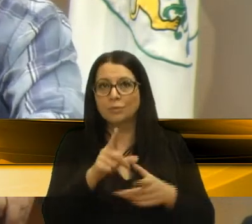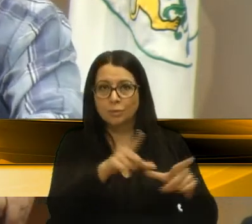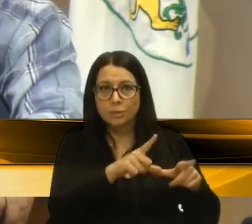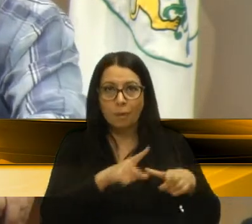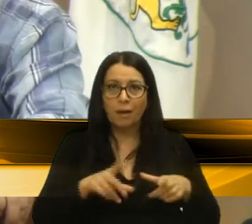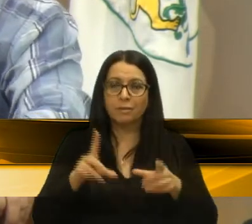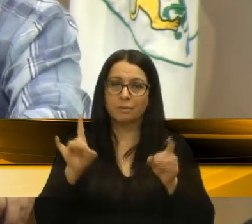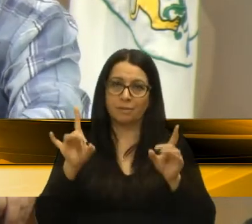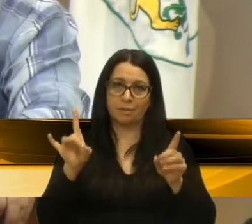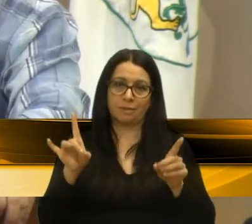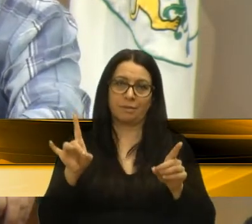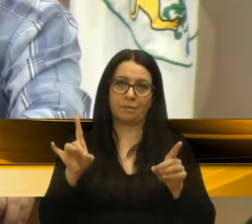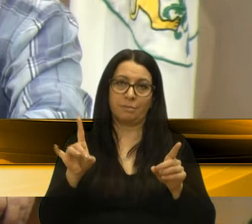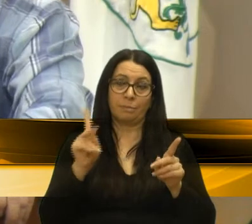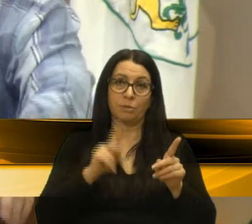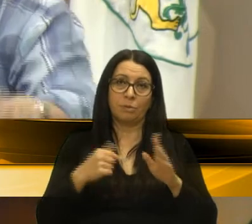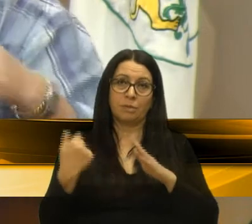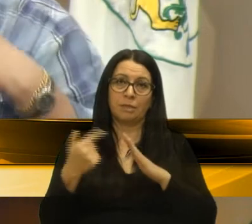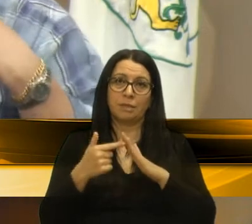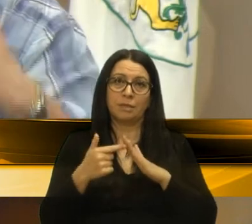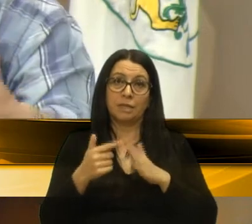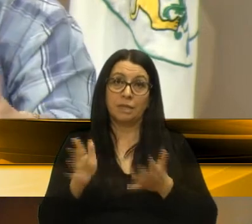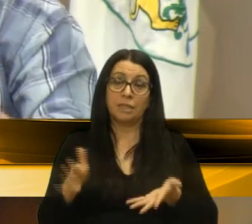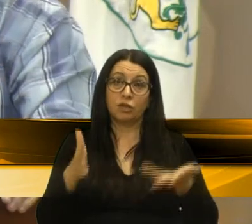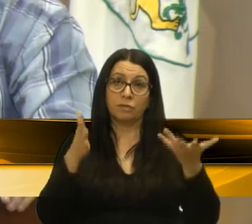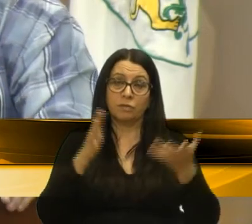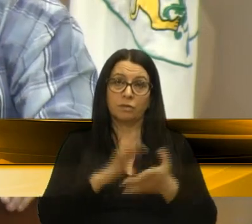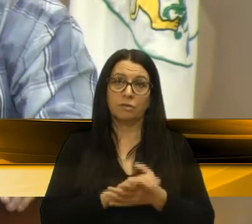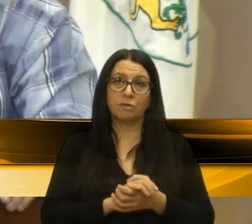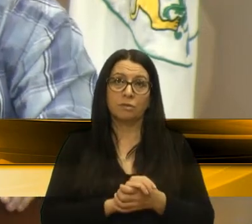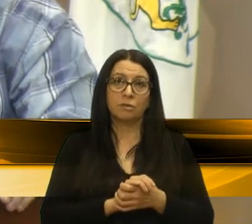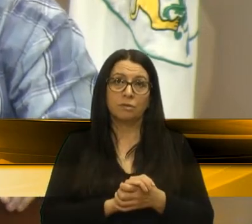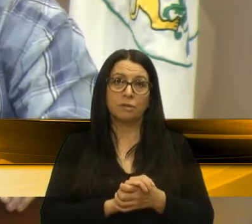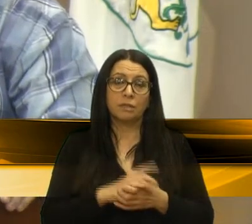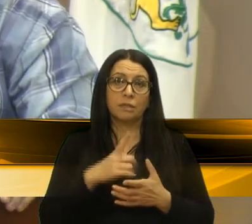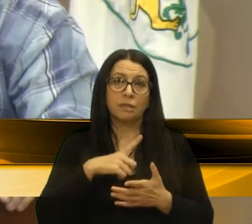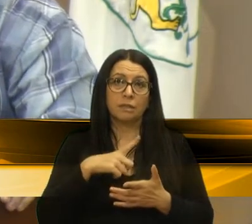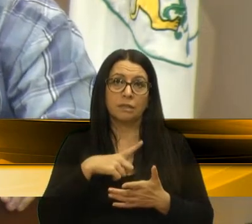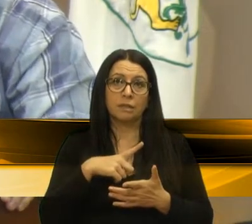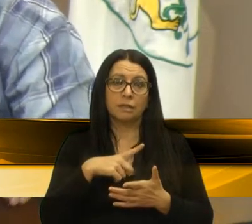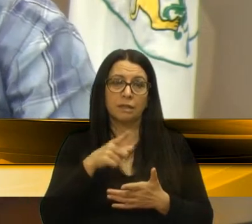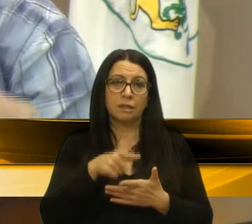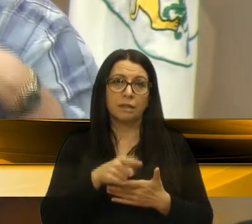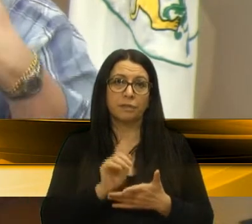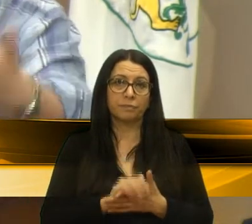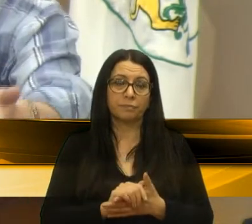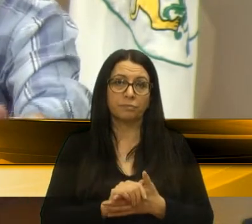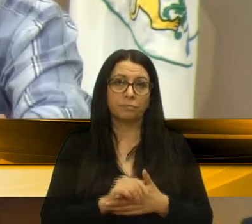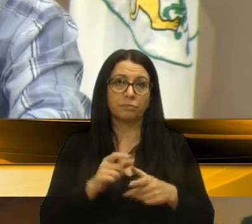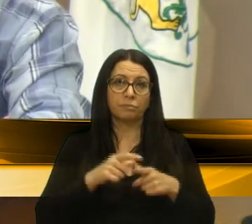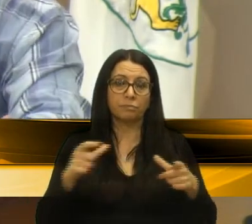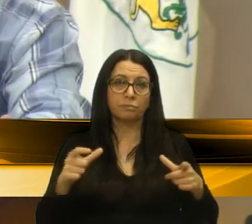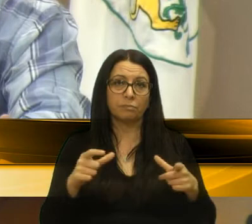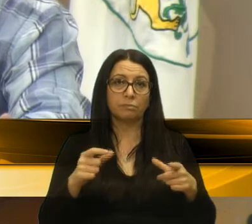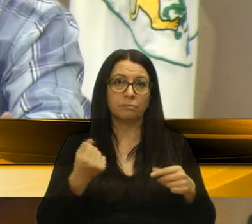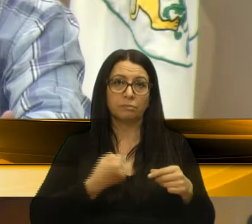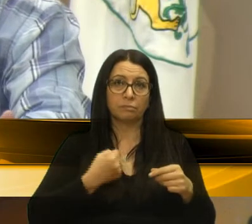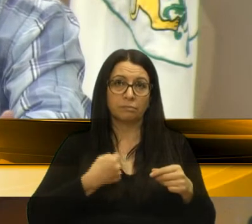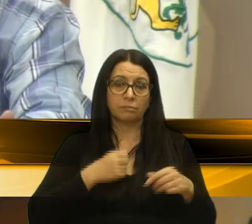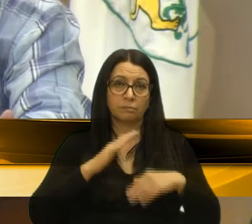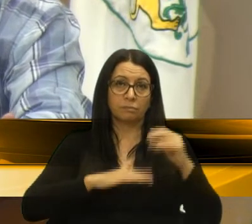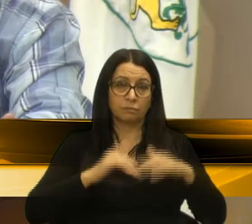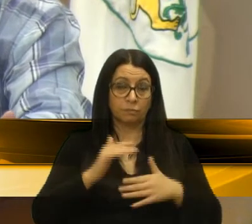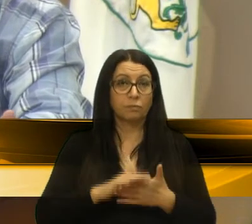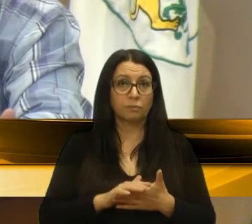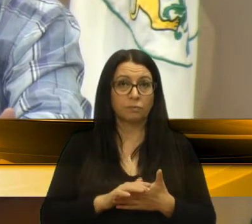específicos para moradia incentivando né que se tenha na medida em que amplia o índice construtivo é